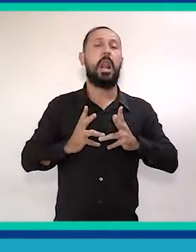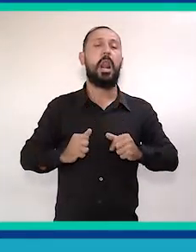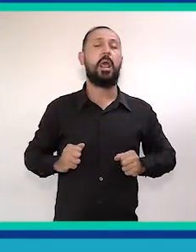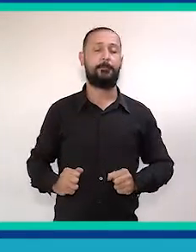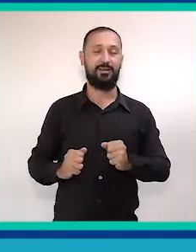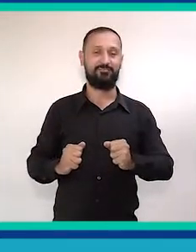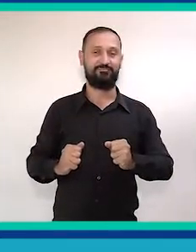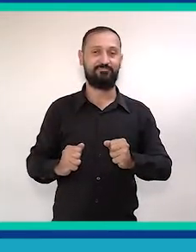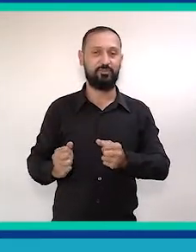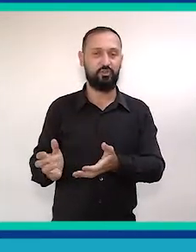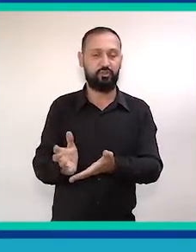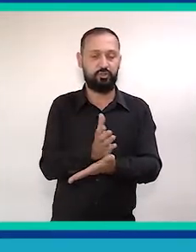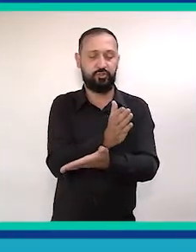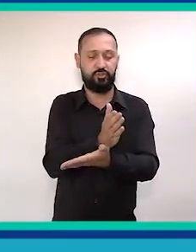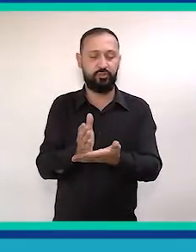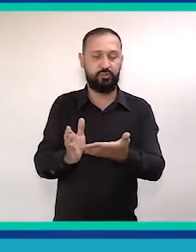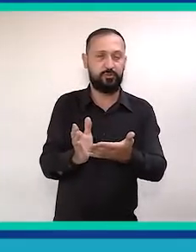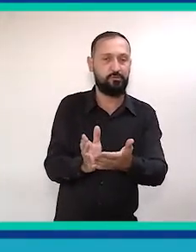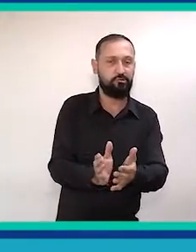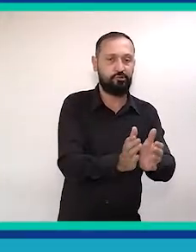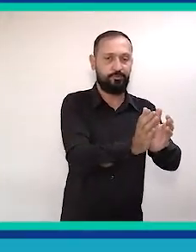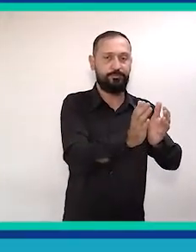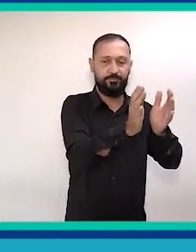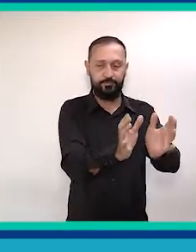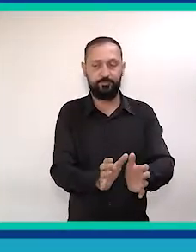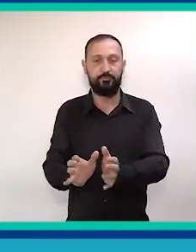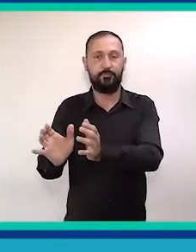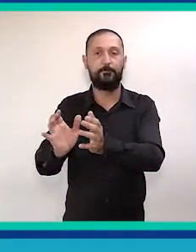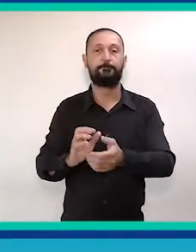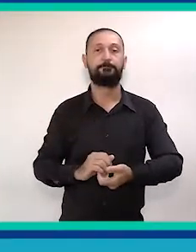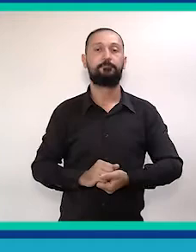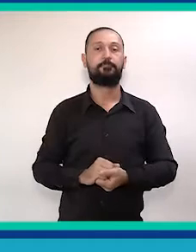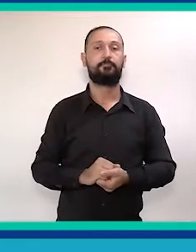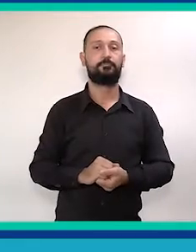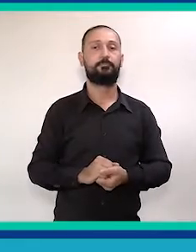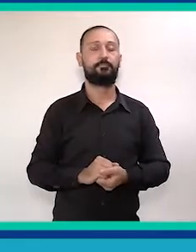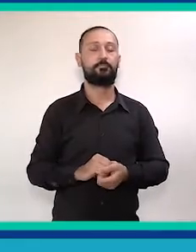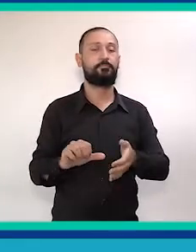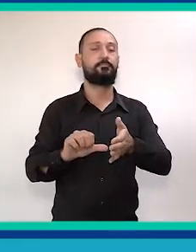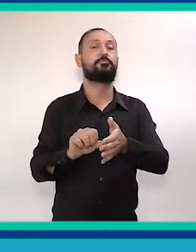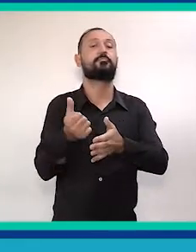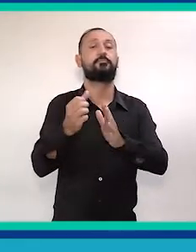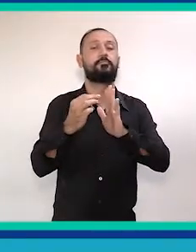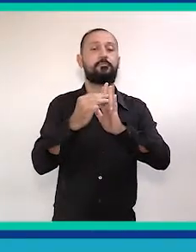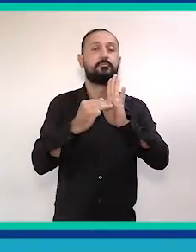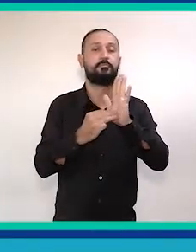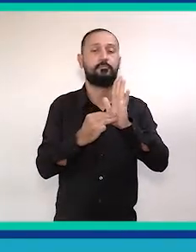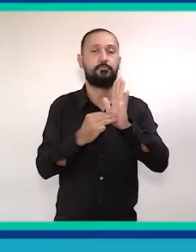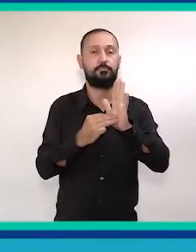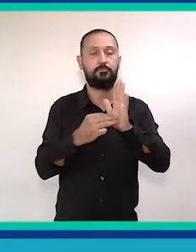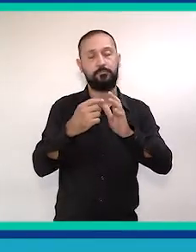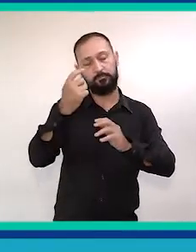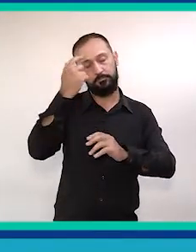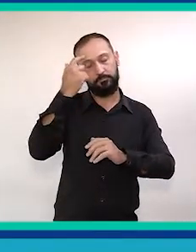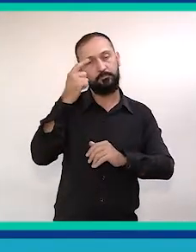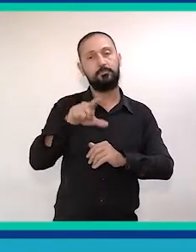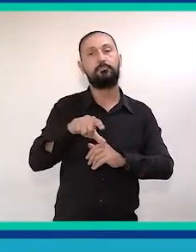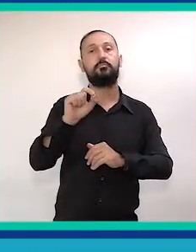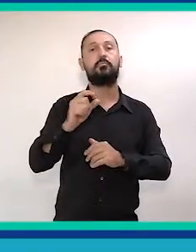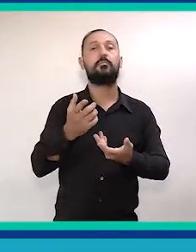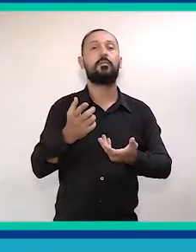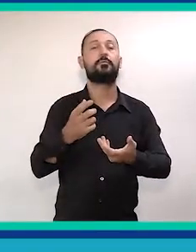de purificação, uma rota para conseguir isolar uma única fosfolipase. Então, a primeira metodologia que a